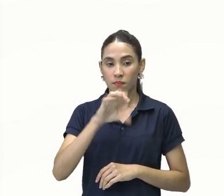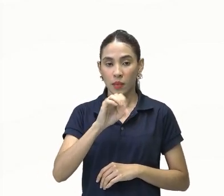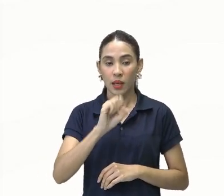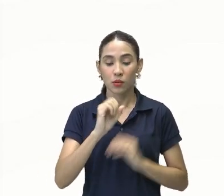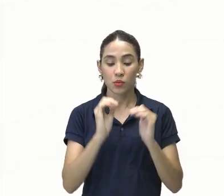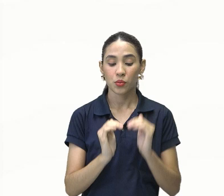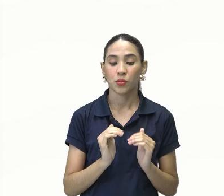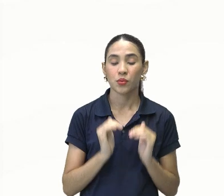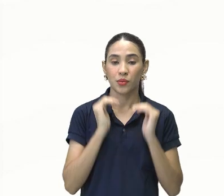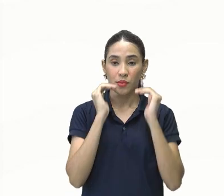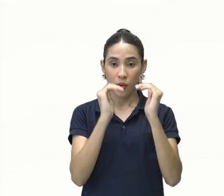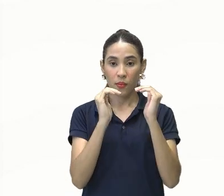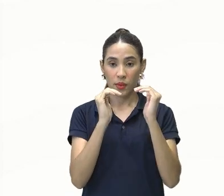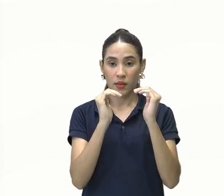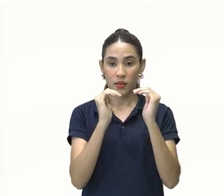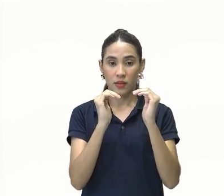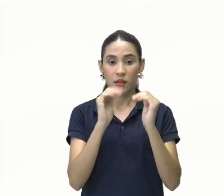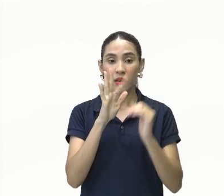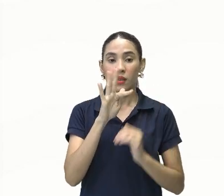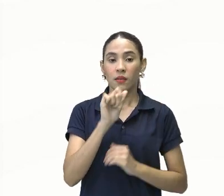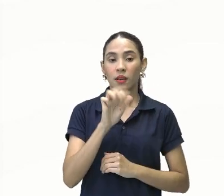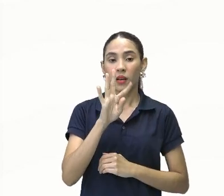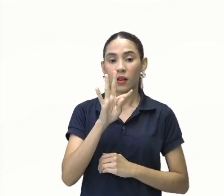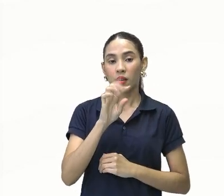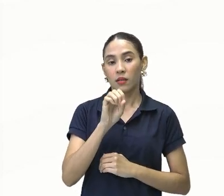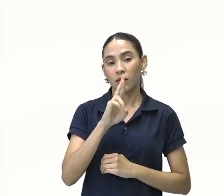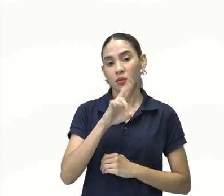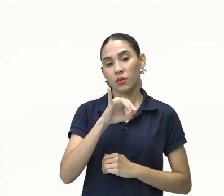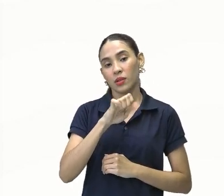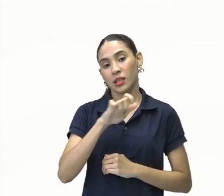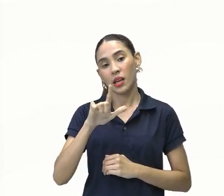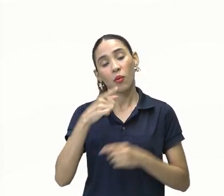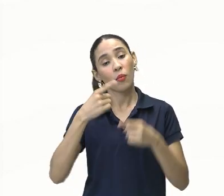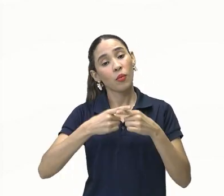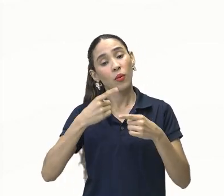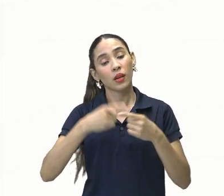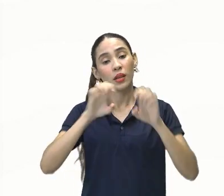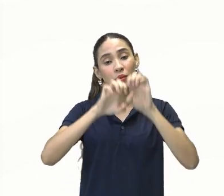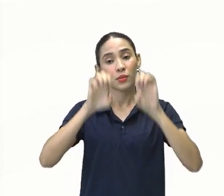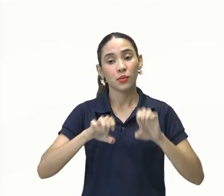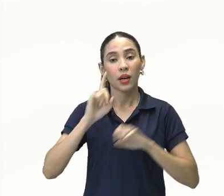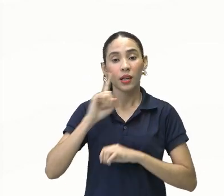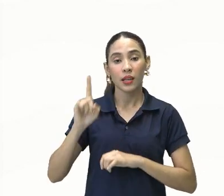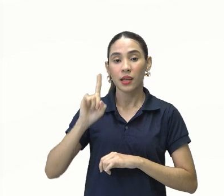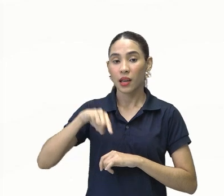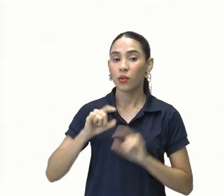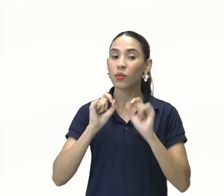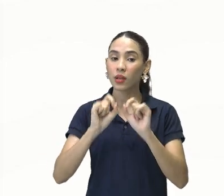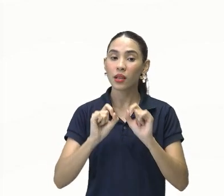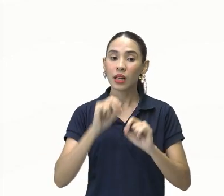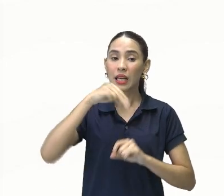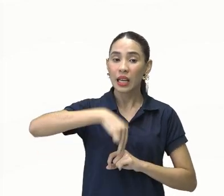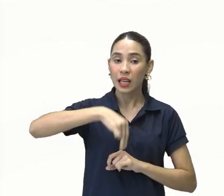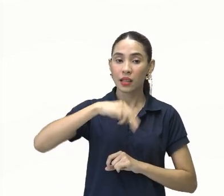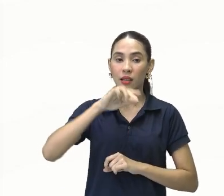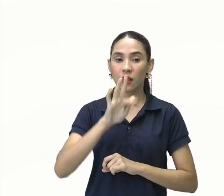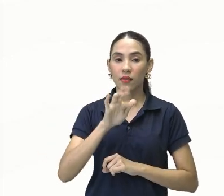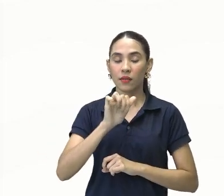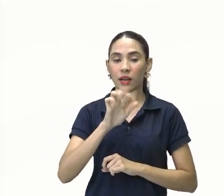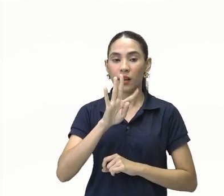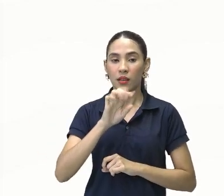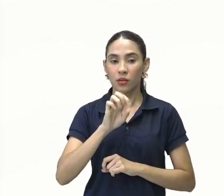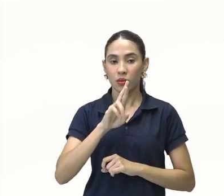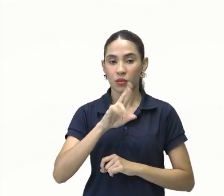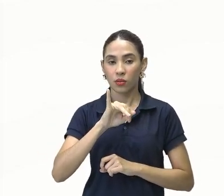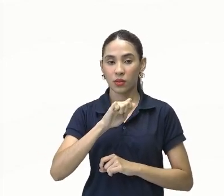para cima, fatorial. Por quê? Porque a minha fórmula, ela é n fatorial, tá?